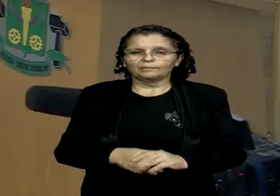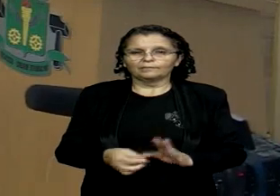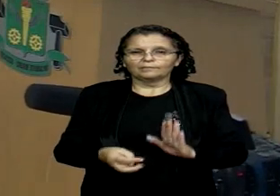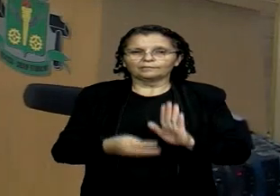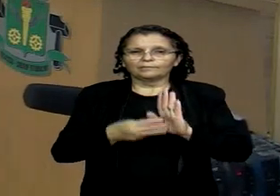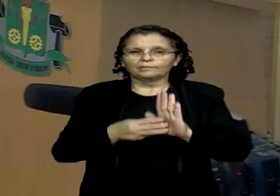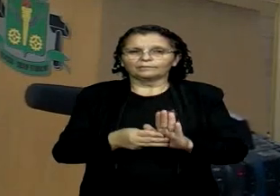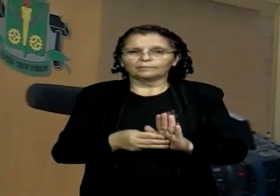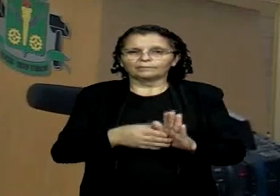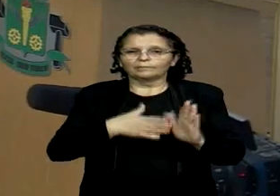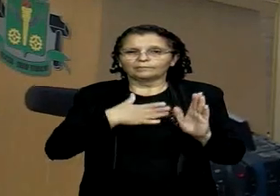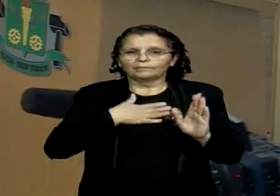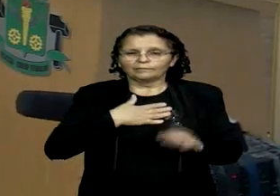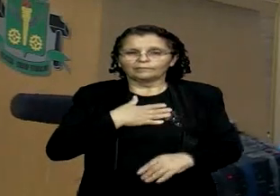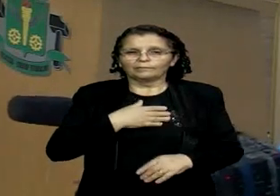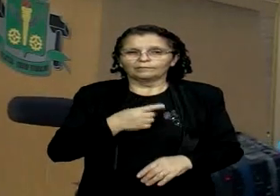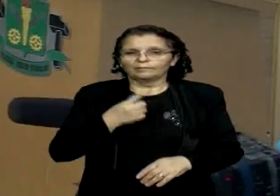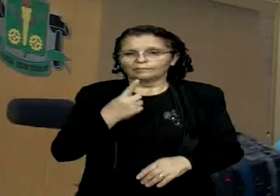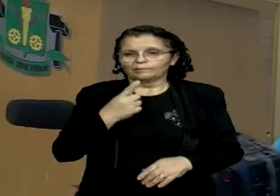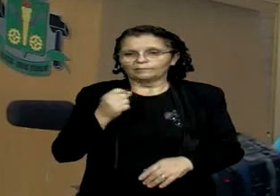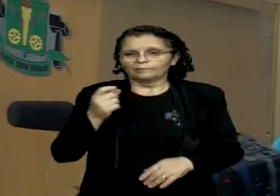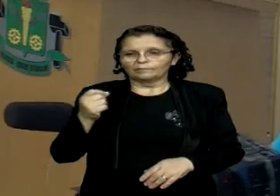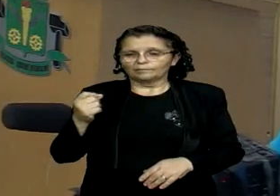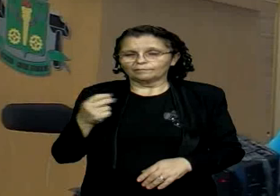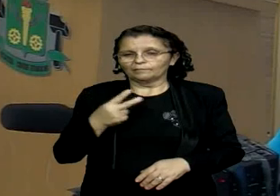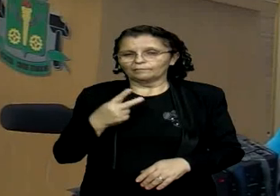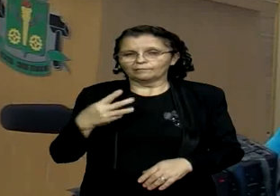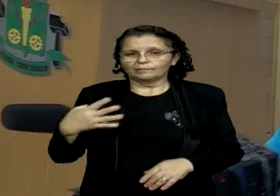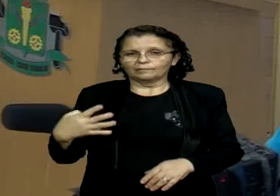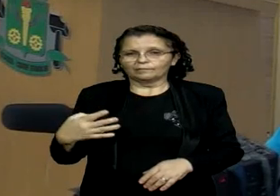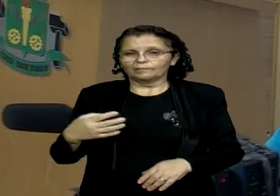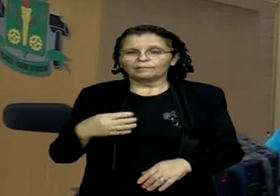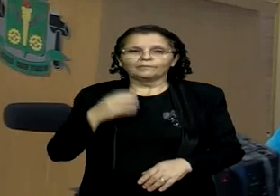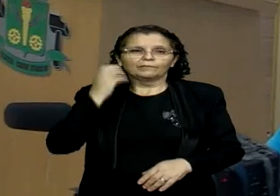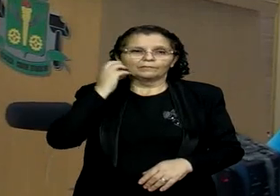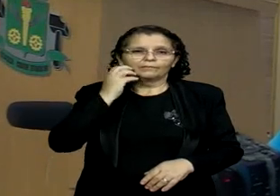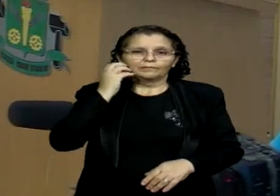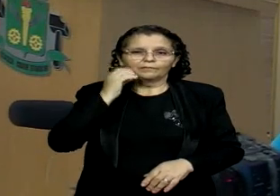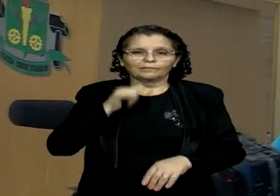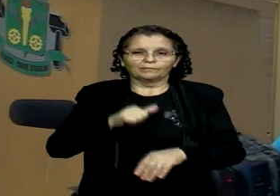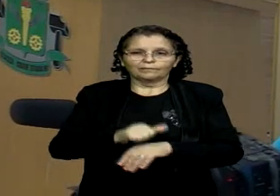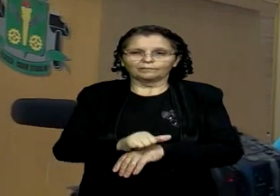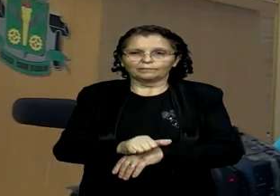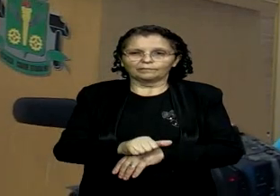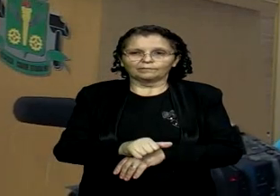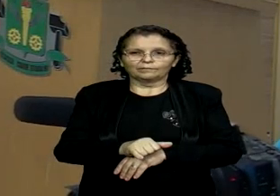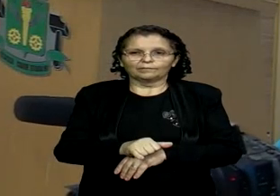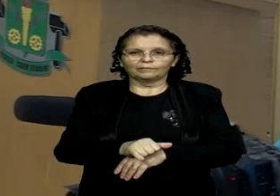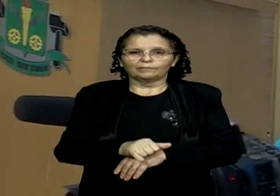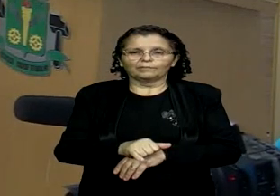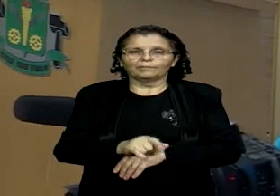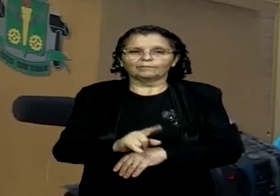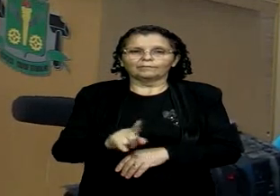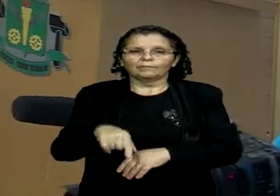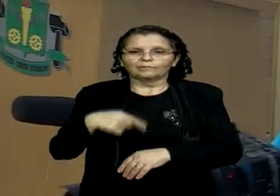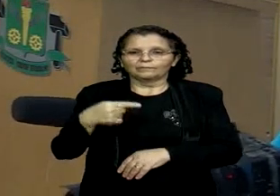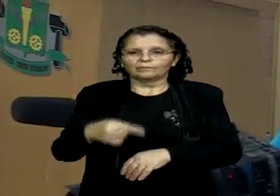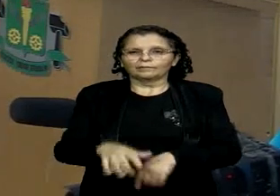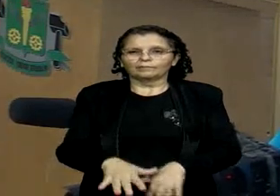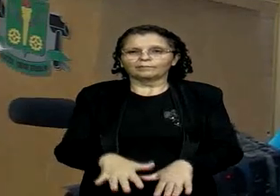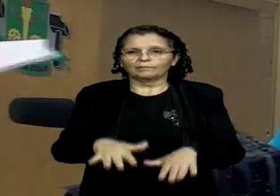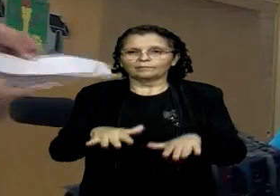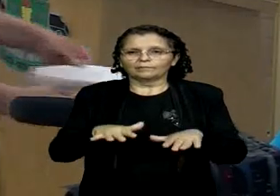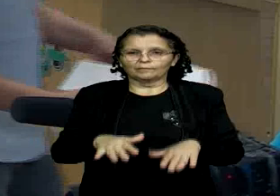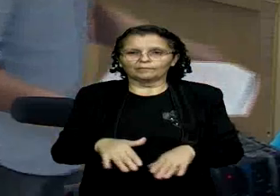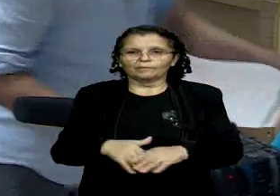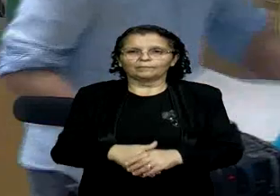Moção de congratulações número 100, de 2024, do vereador Emerson Osasco, vereador ausente. Na ausência do autor, será pautado